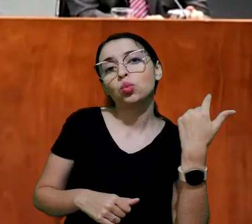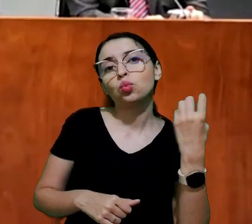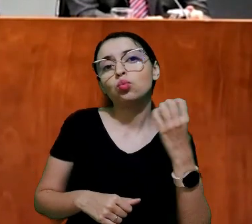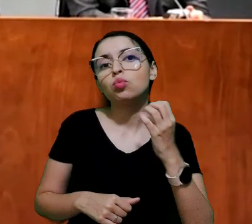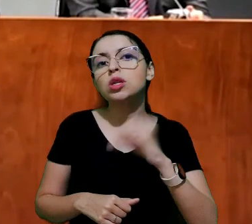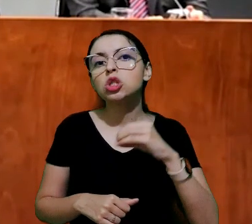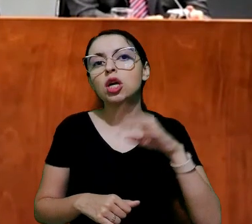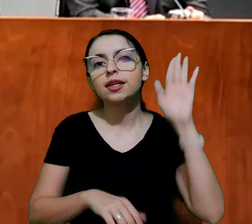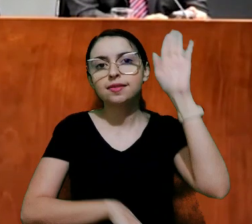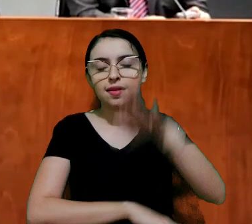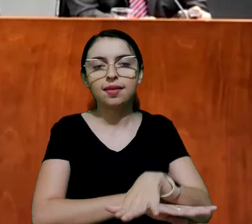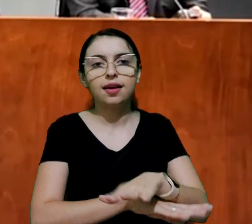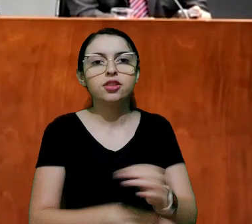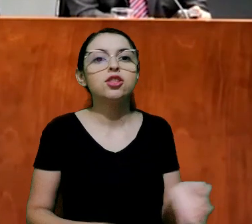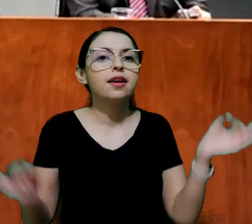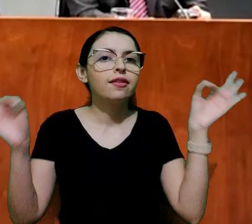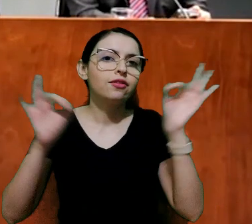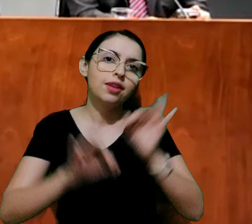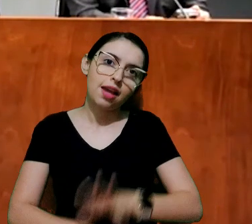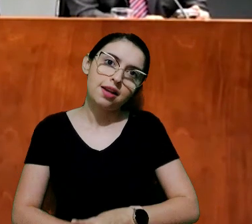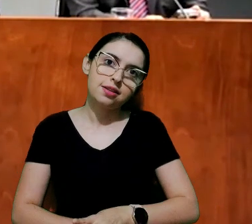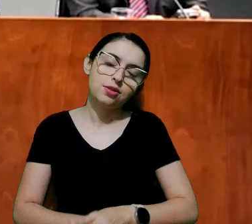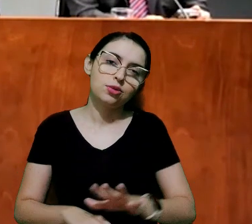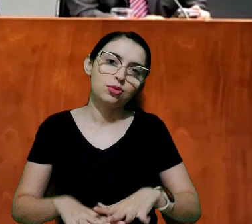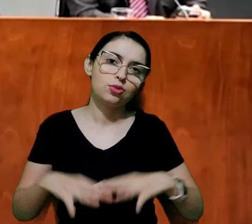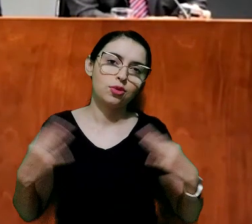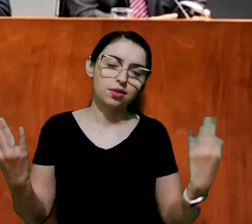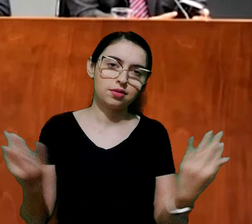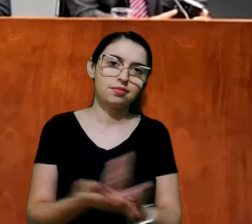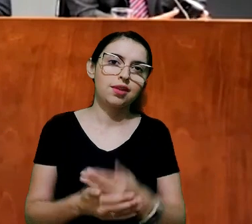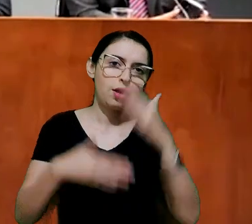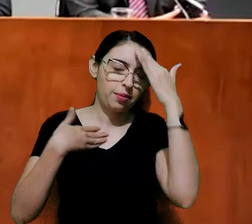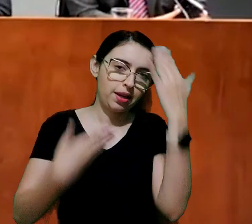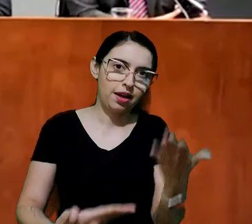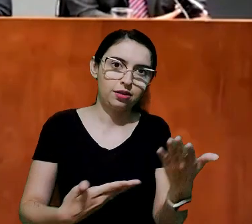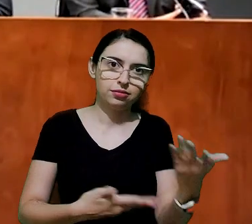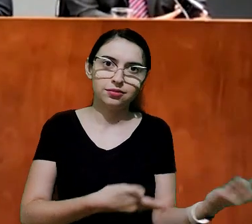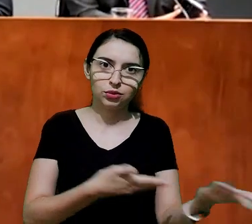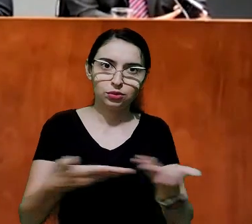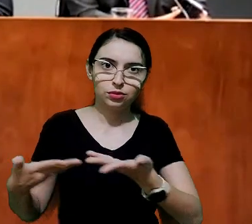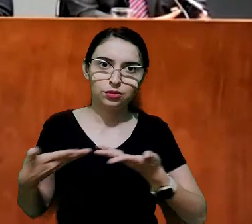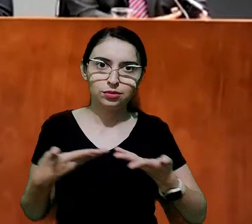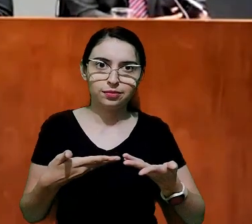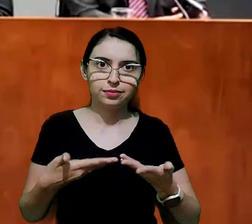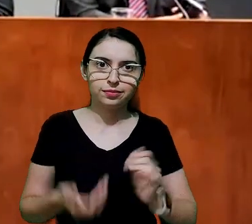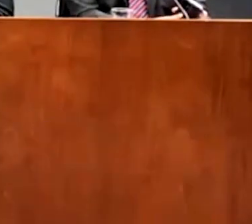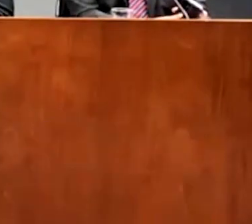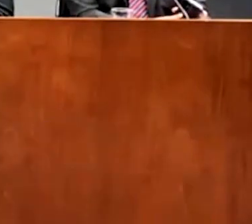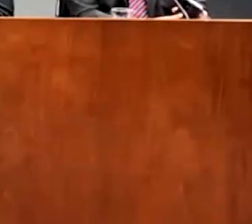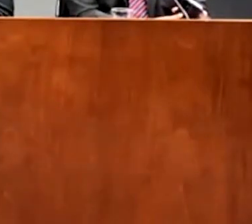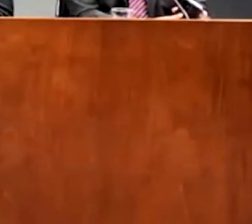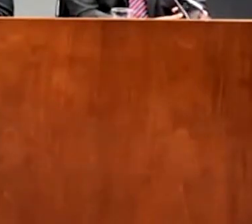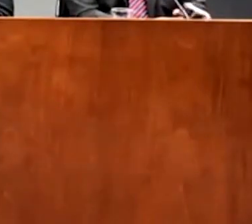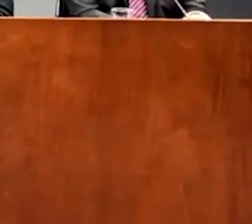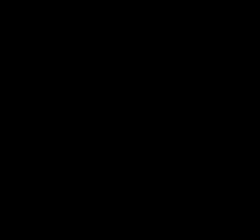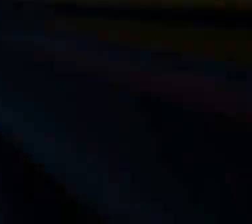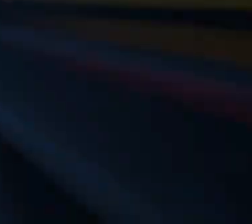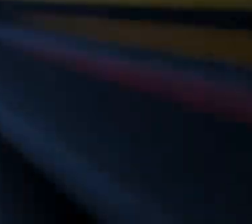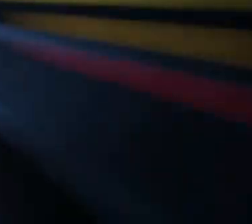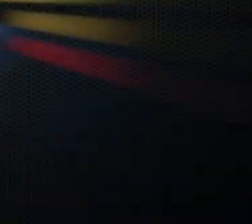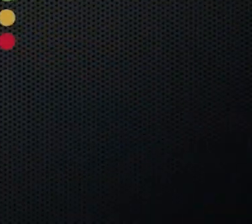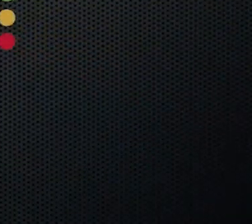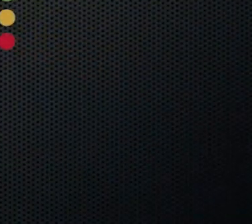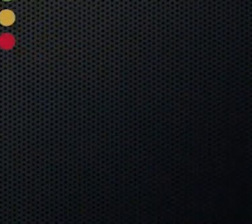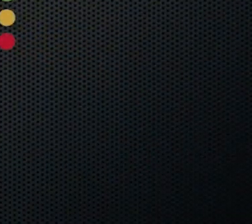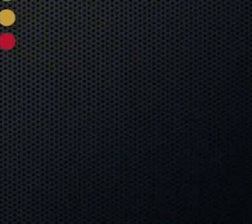vai começar às 14 horas. E assim, dito isto, eu declaro então encerrada esta sessão. Muito obrigado a todos.